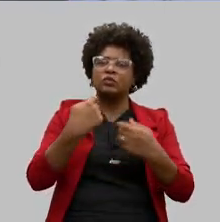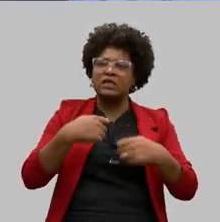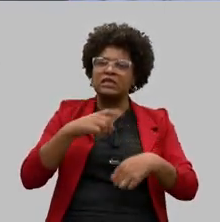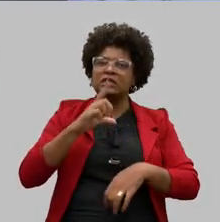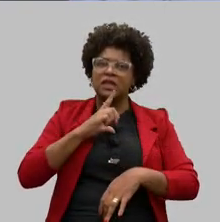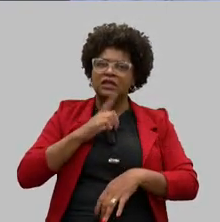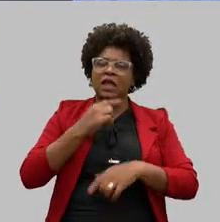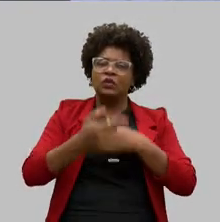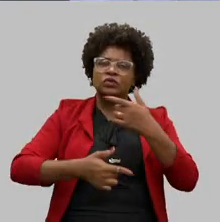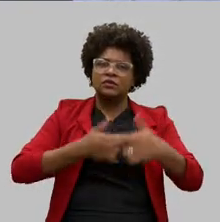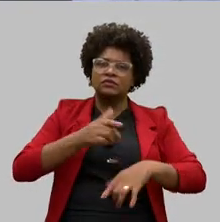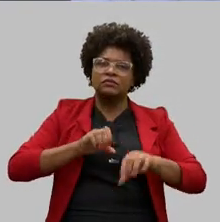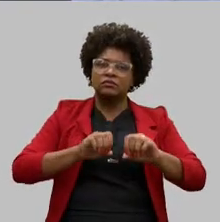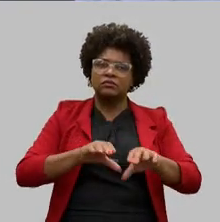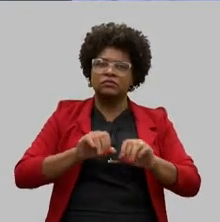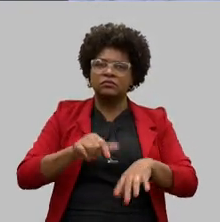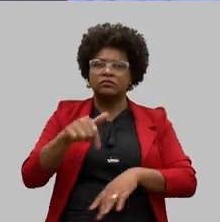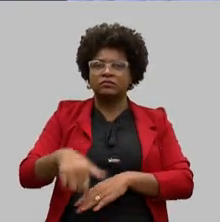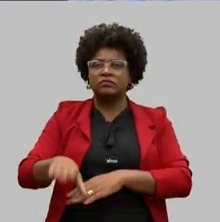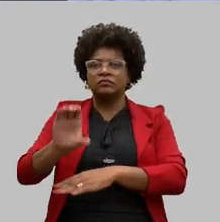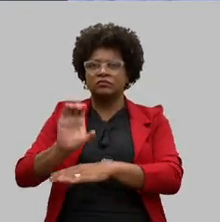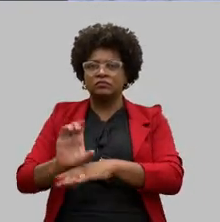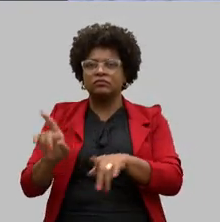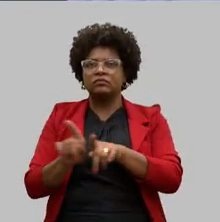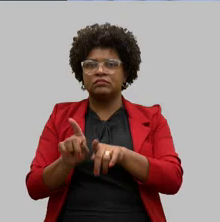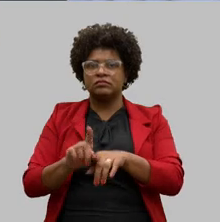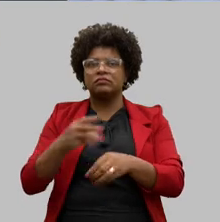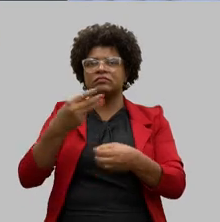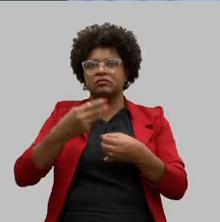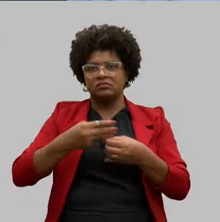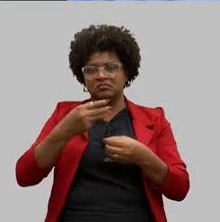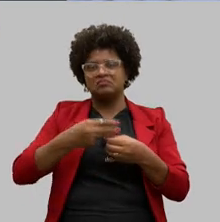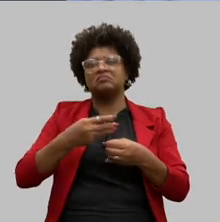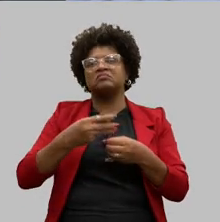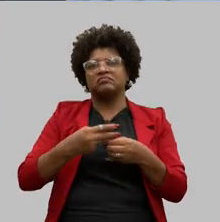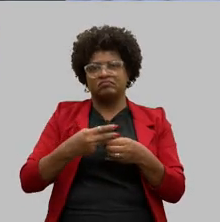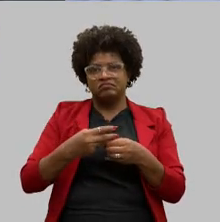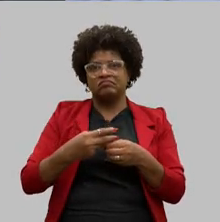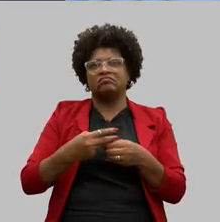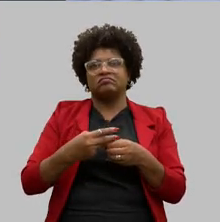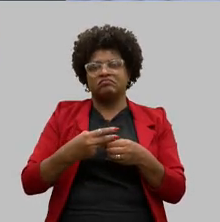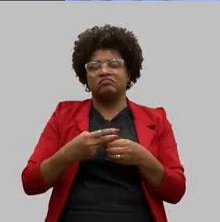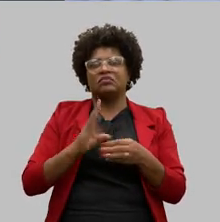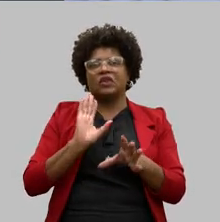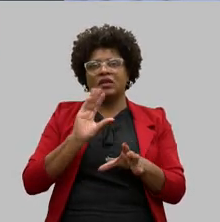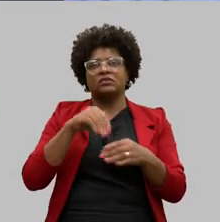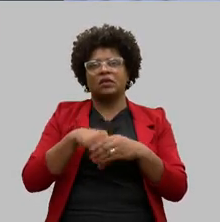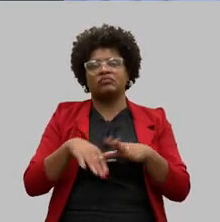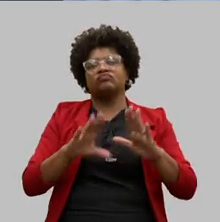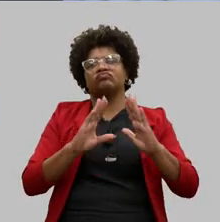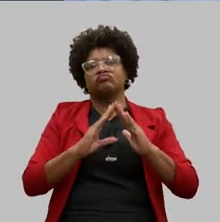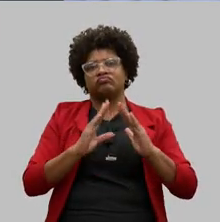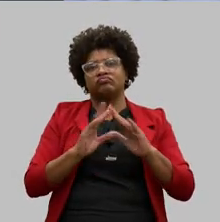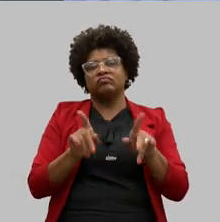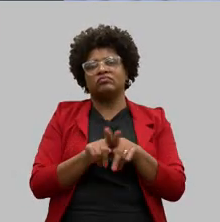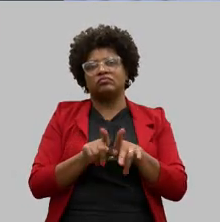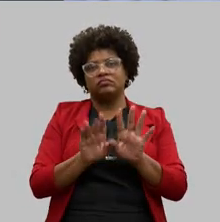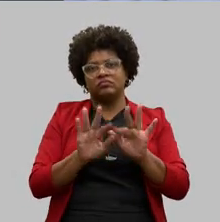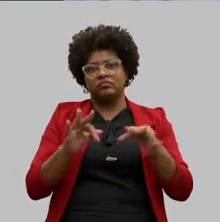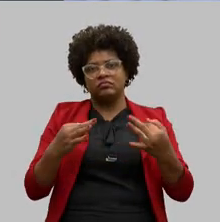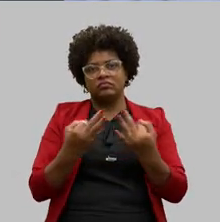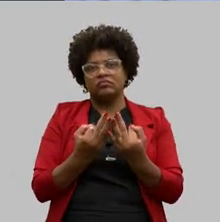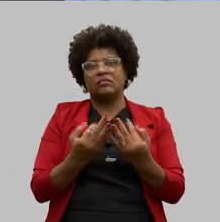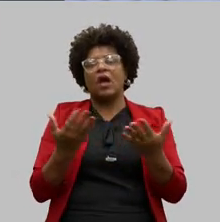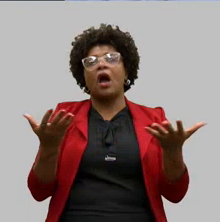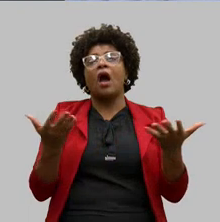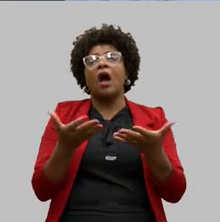dos Municípios e também das instituições e até na comunicação eh em casa com os familiares nós vamos passar a